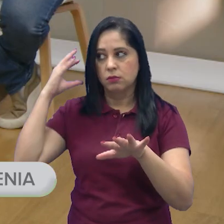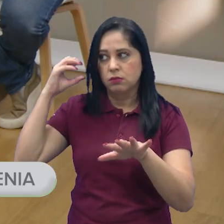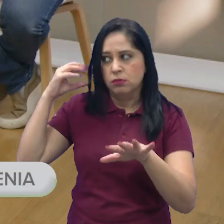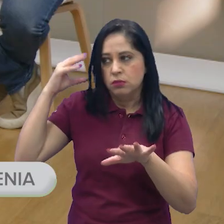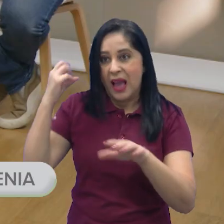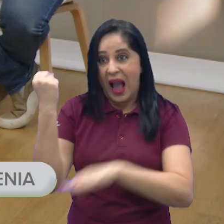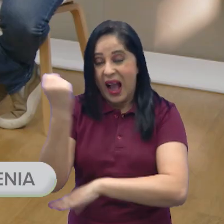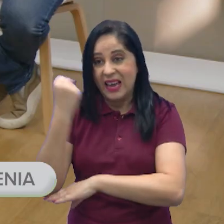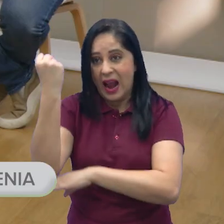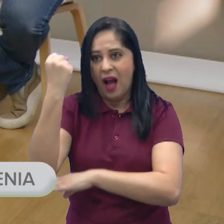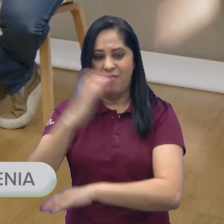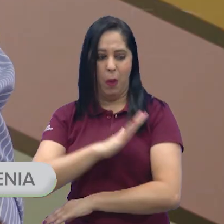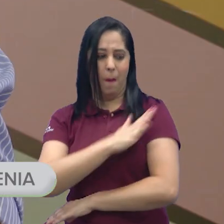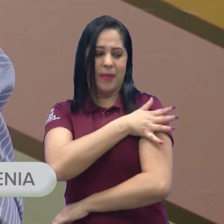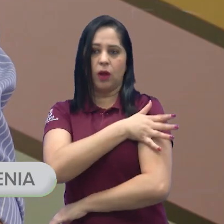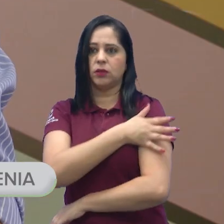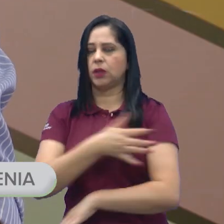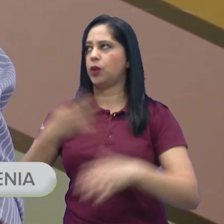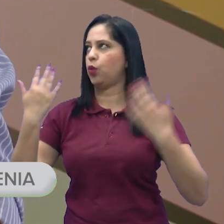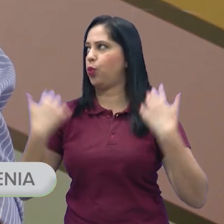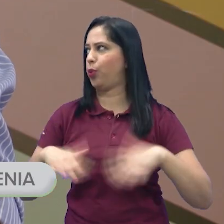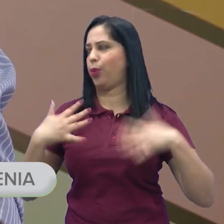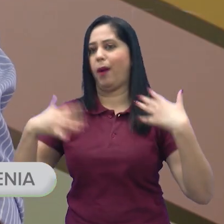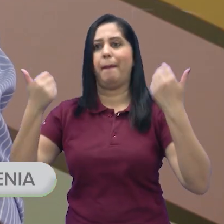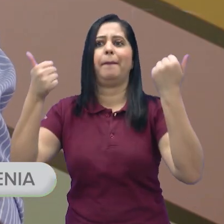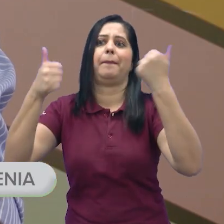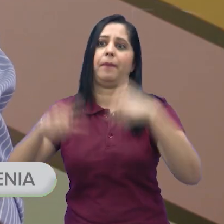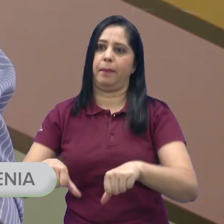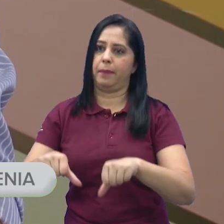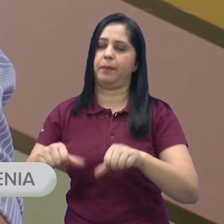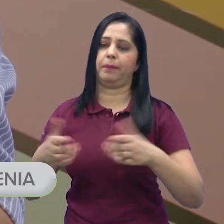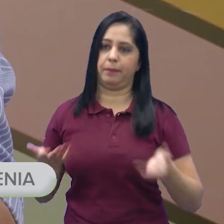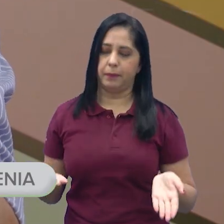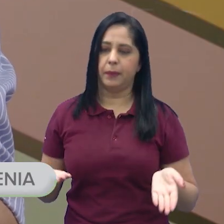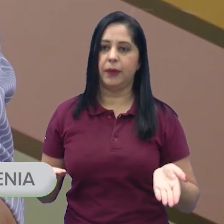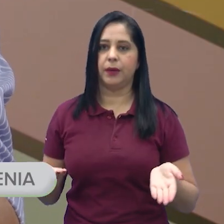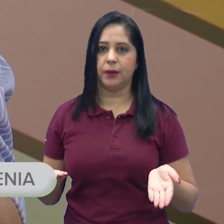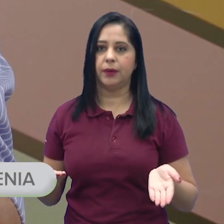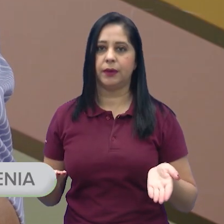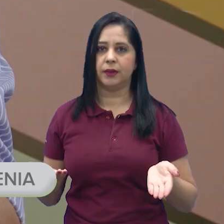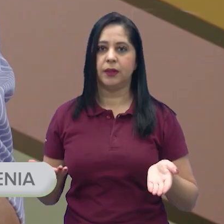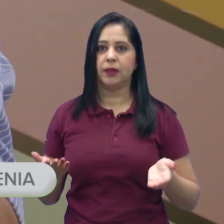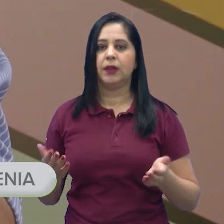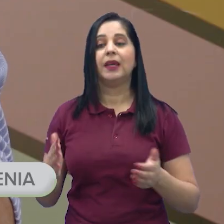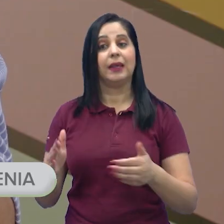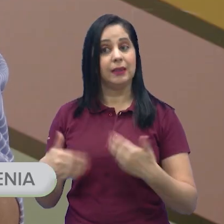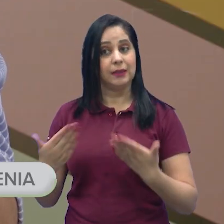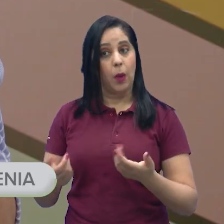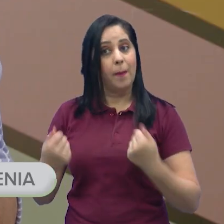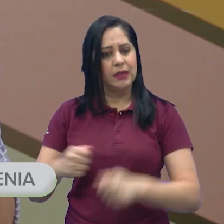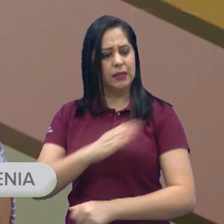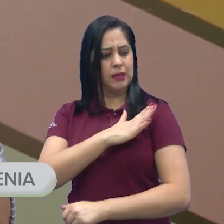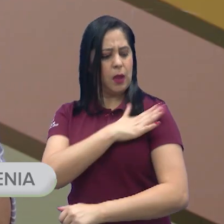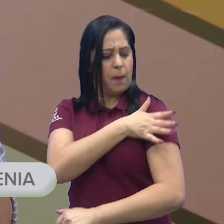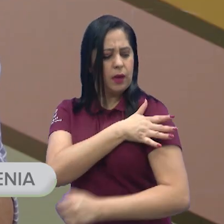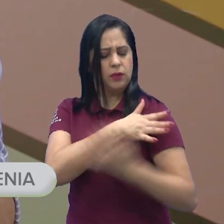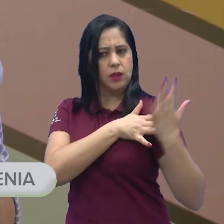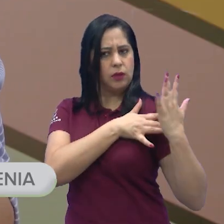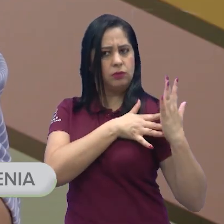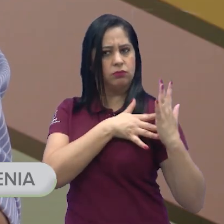preconceito é muito maior, né? Então, isso precisa ir quebrando. Ninguém está